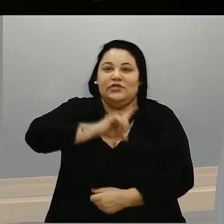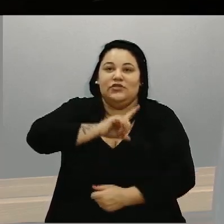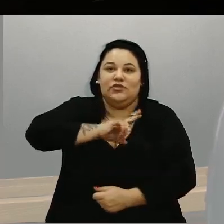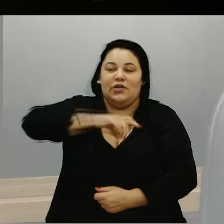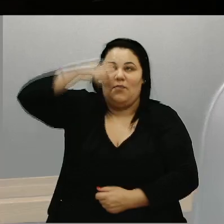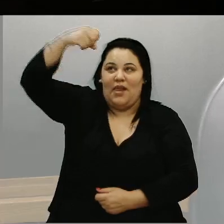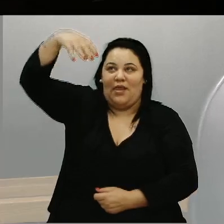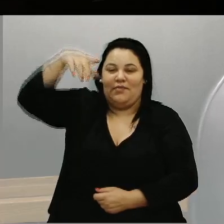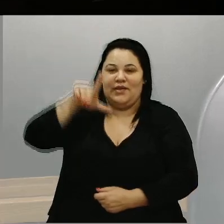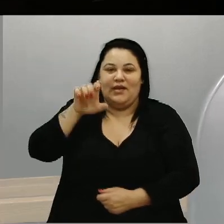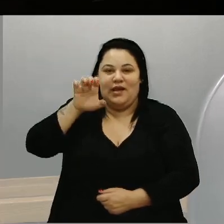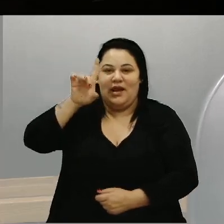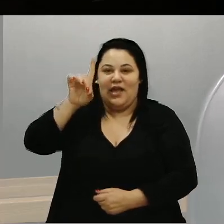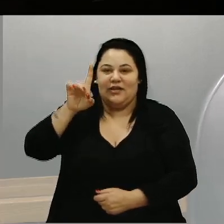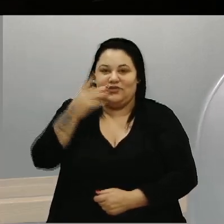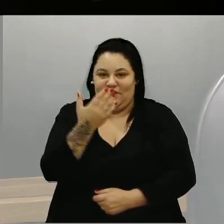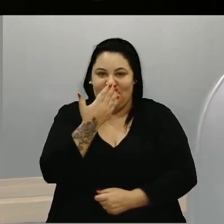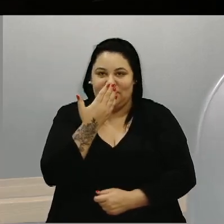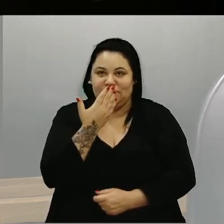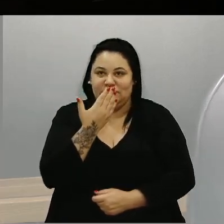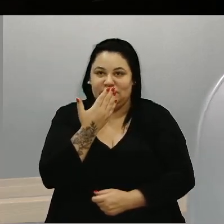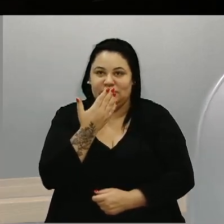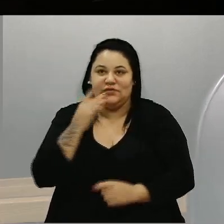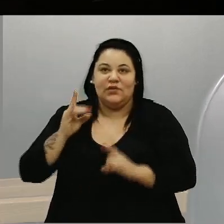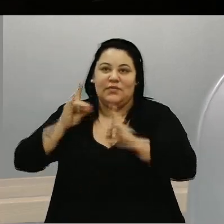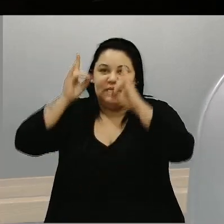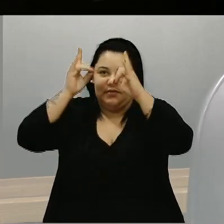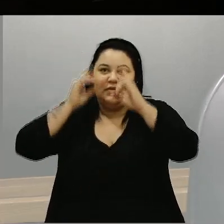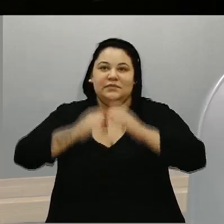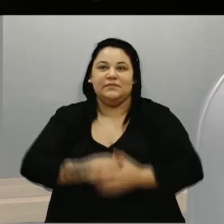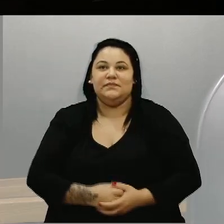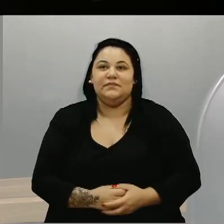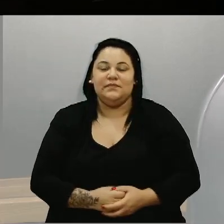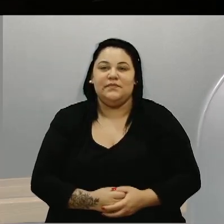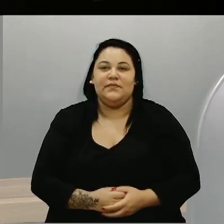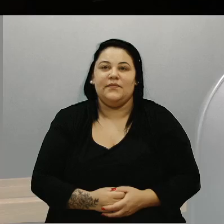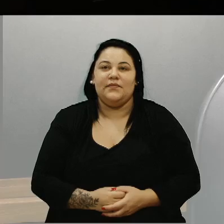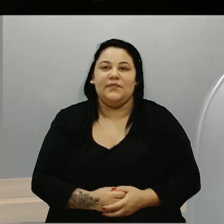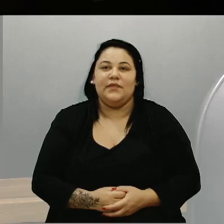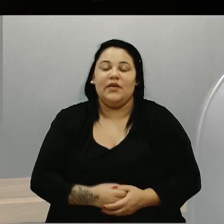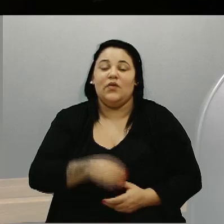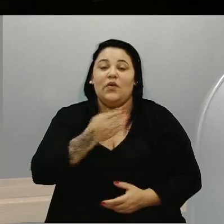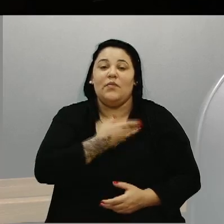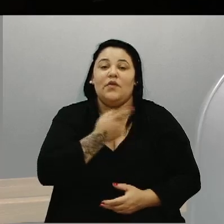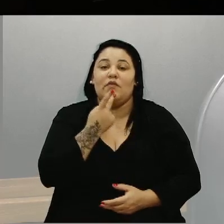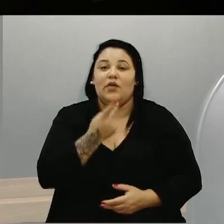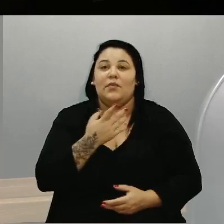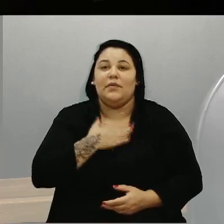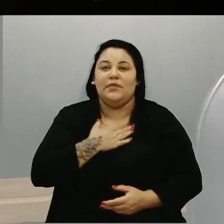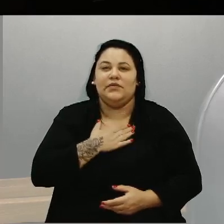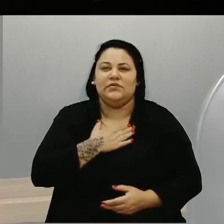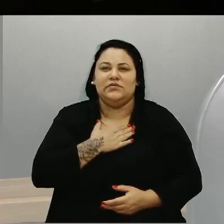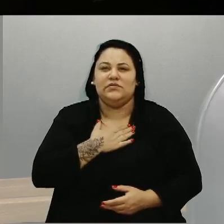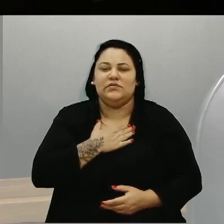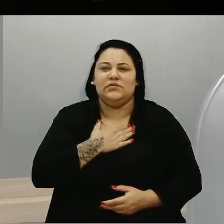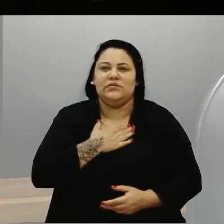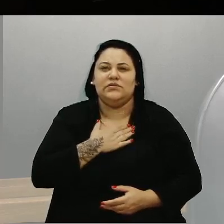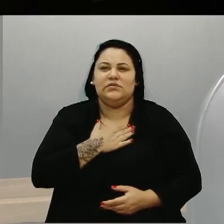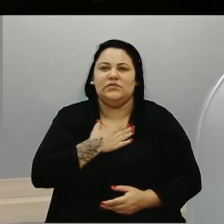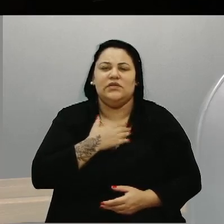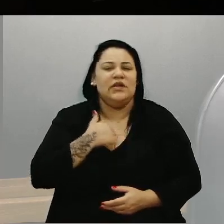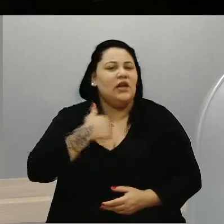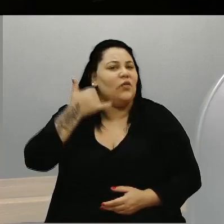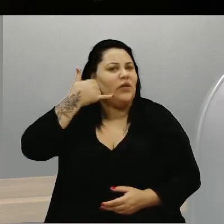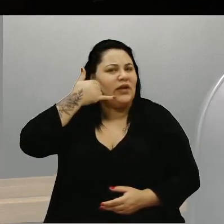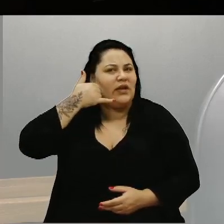dessas novas, bem na frente do apartamento. E ele comentou, eu liguei pro número